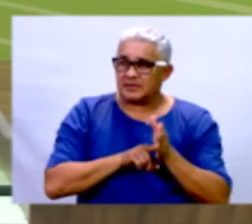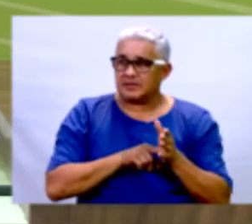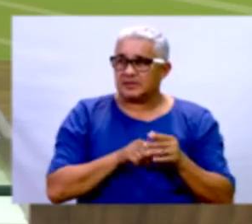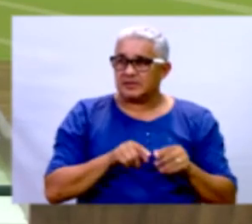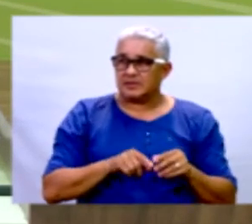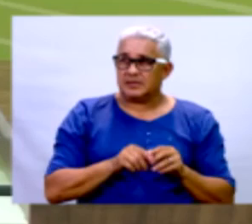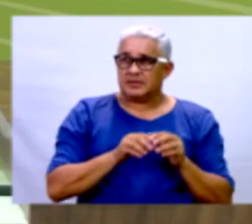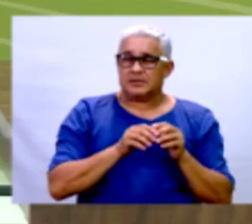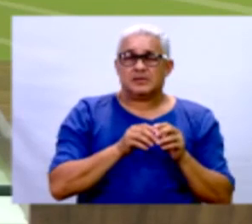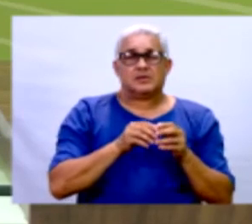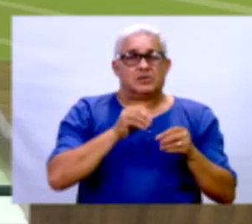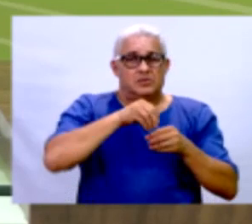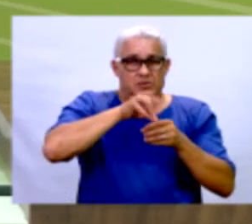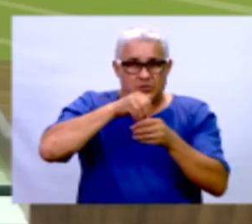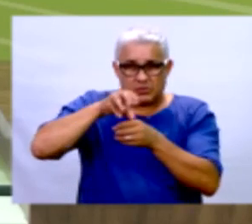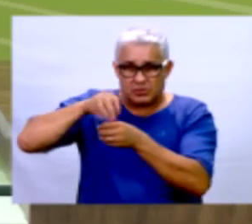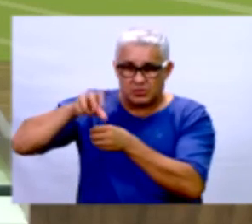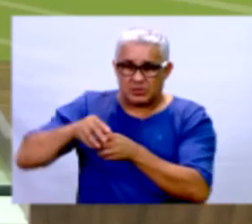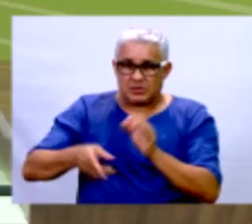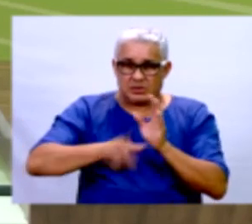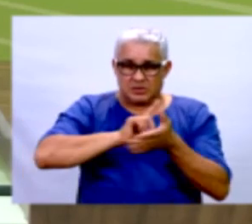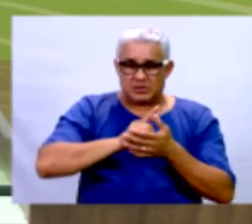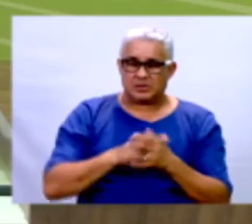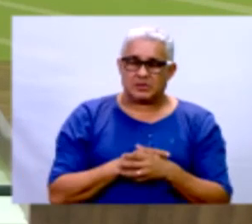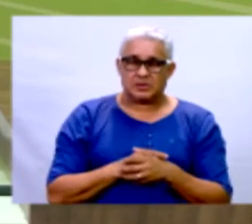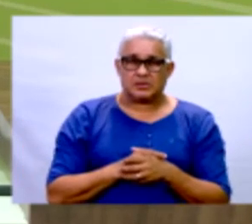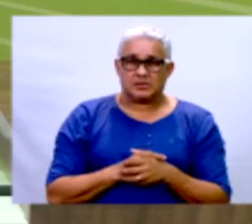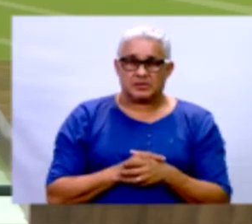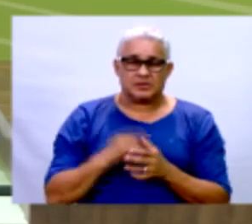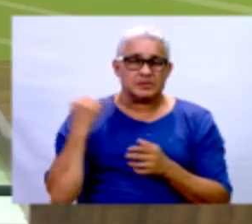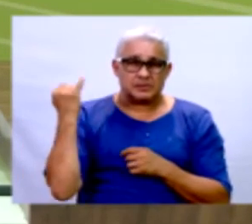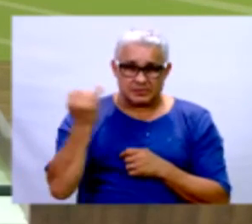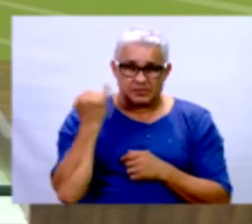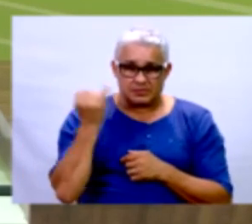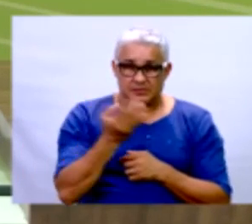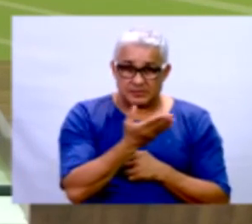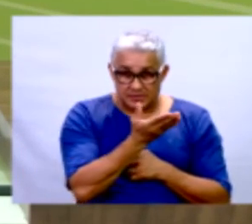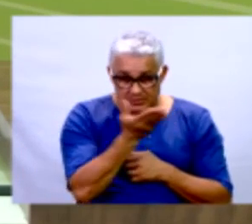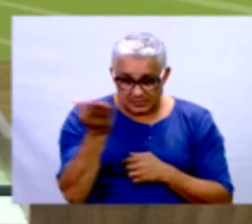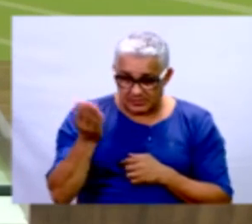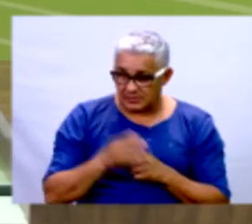esses conteúdos passados. É muito importante que vocês